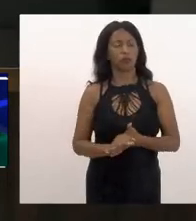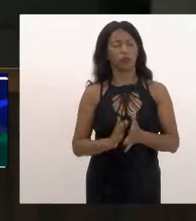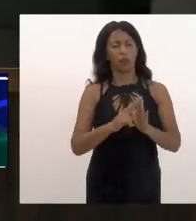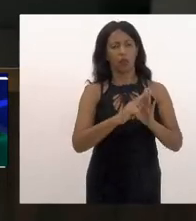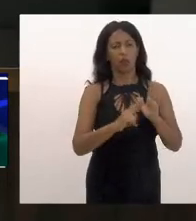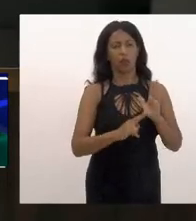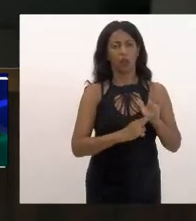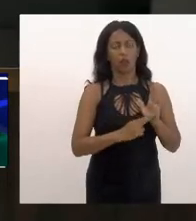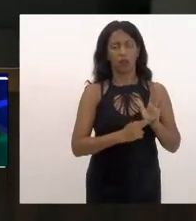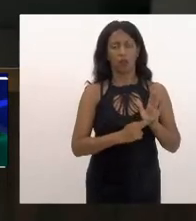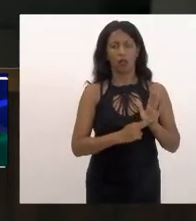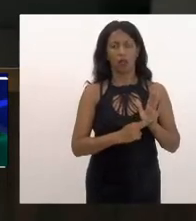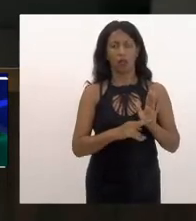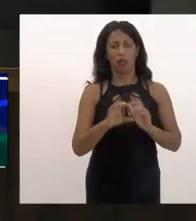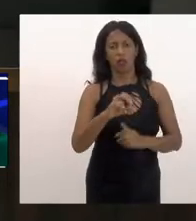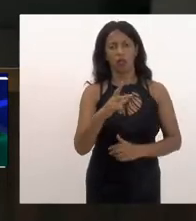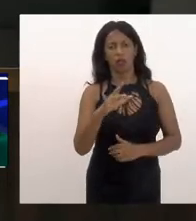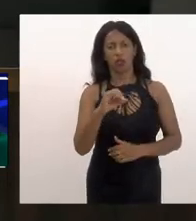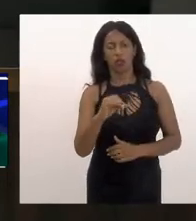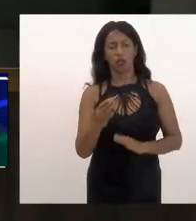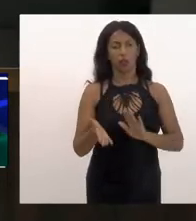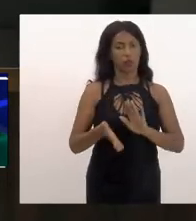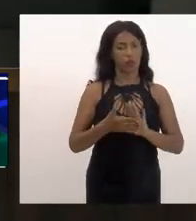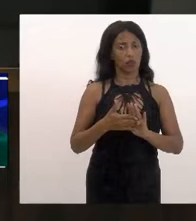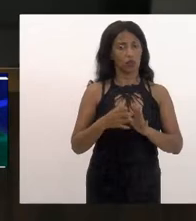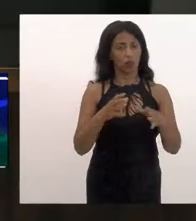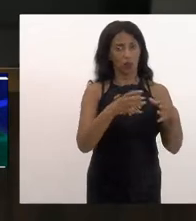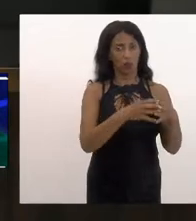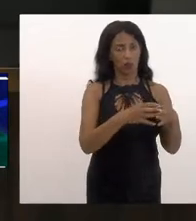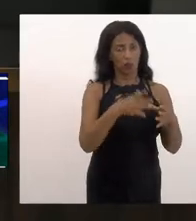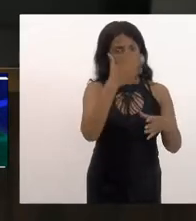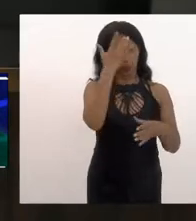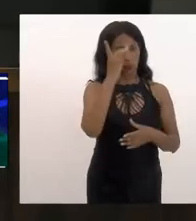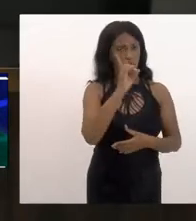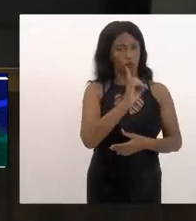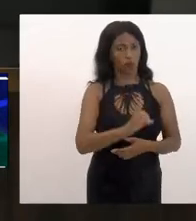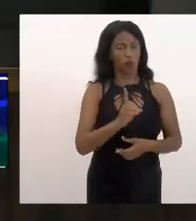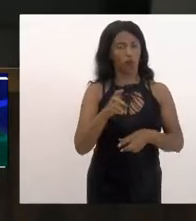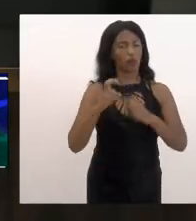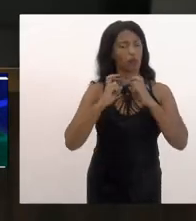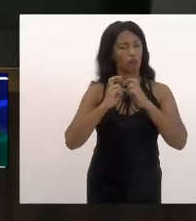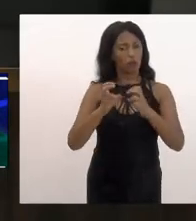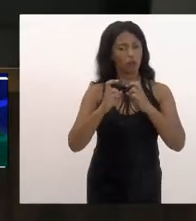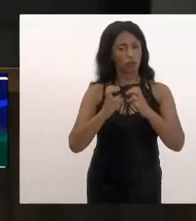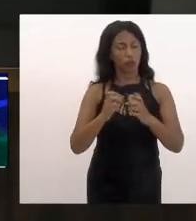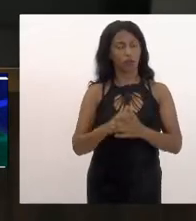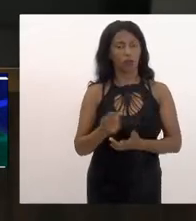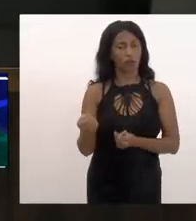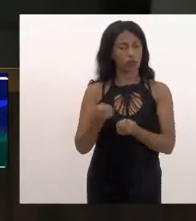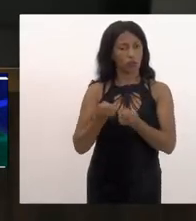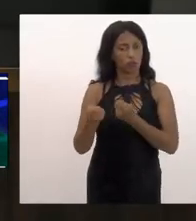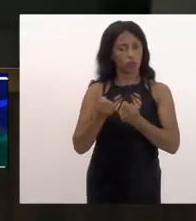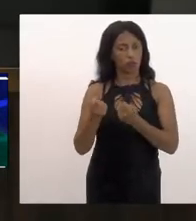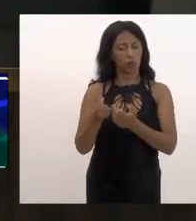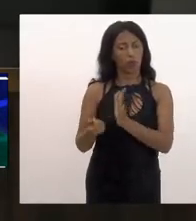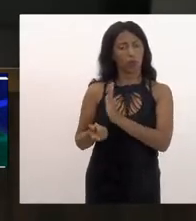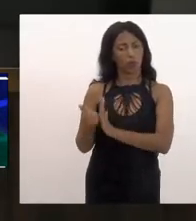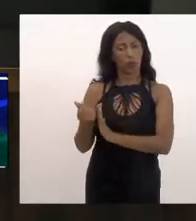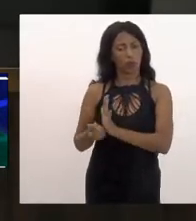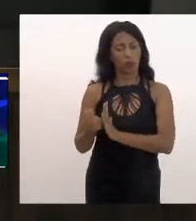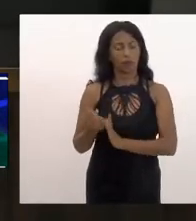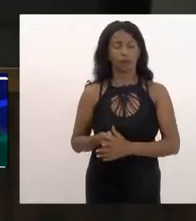Relator, deputado Chico Machado. Pendente de pareceres das comissões de pessoa com deficiência, transporte, economia e